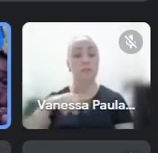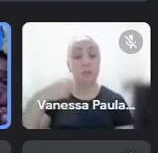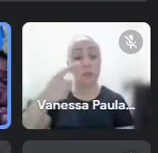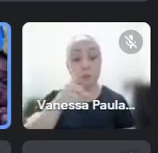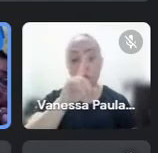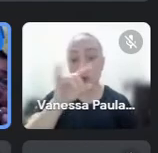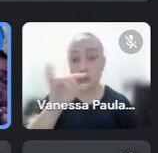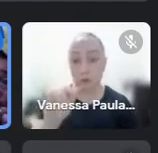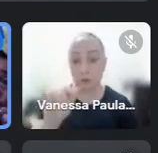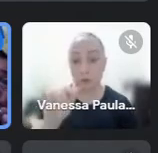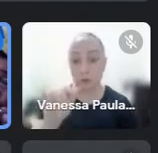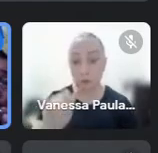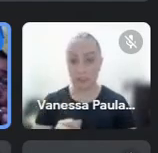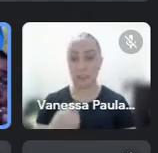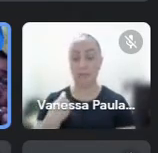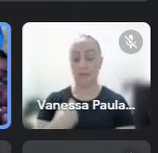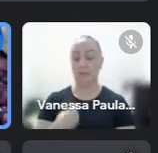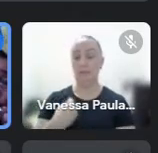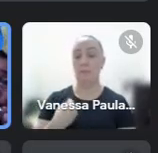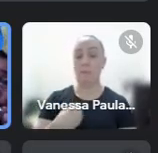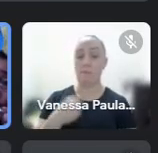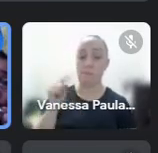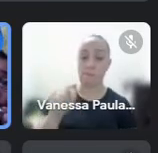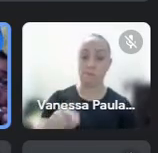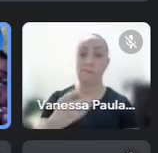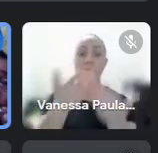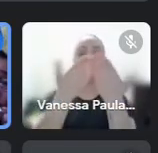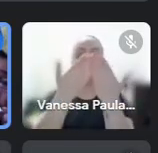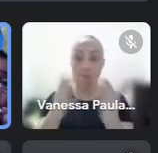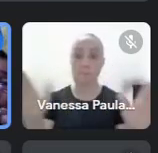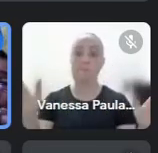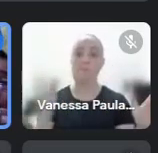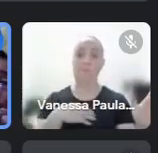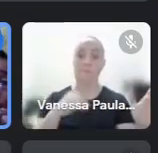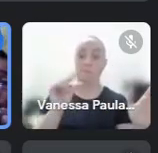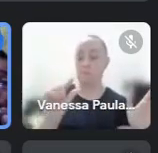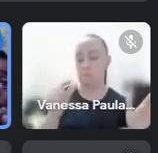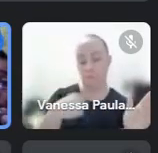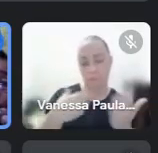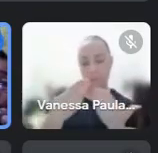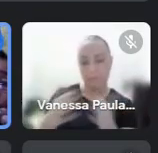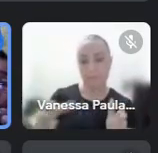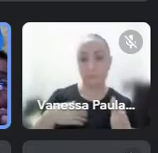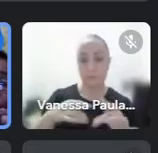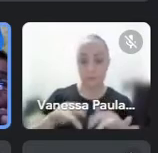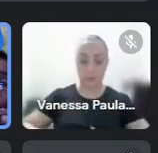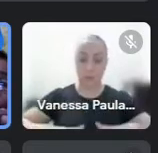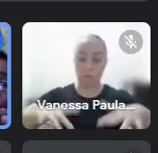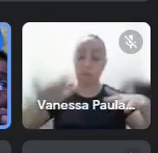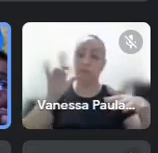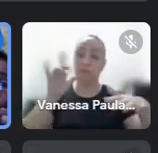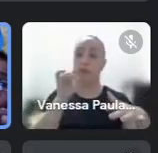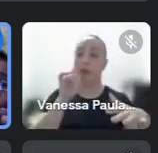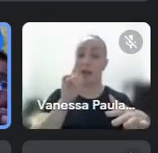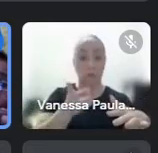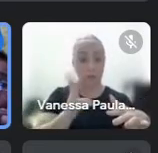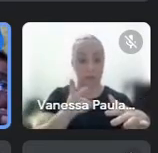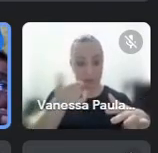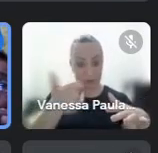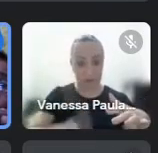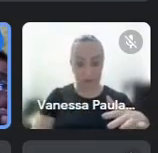nós estivemos lá, eles haviam aberto a pequena comporta e encheu de água novamente aqui.